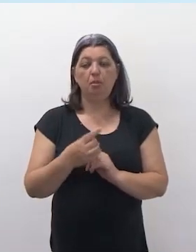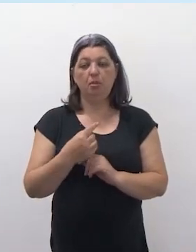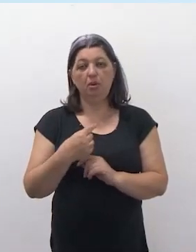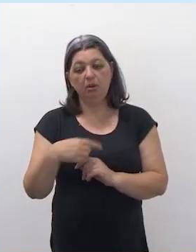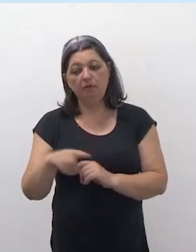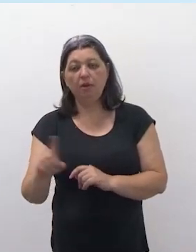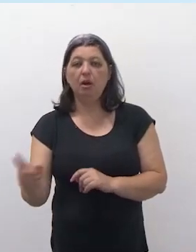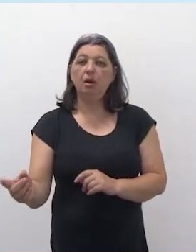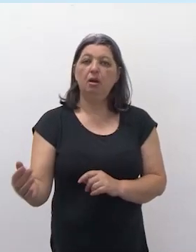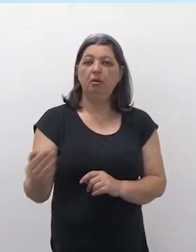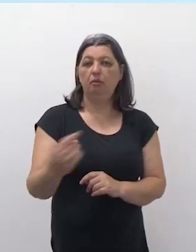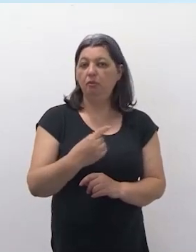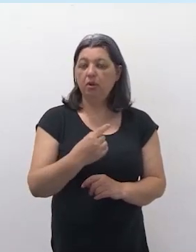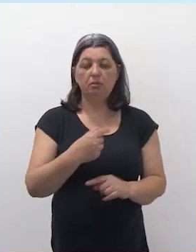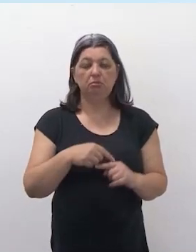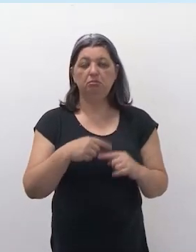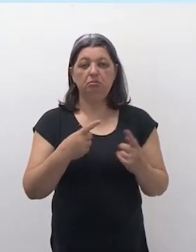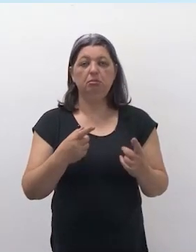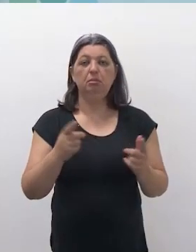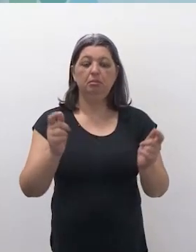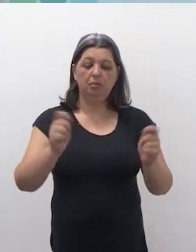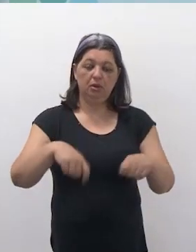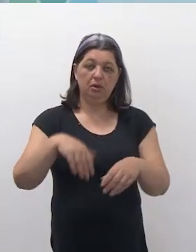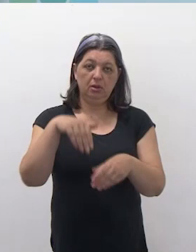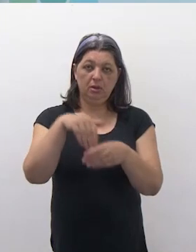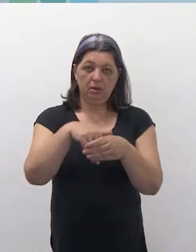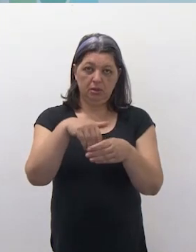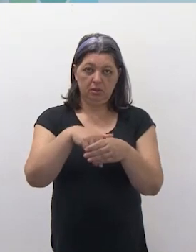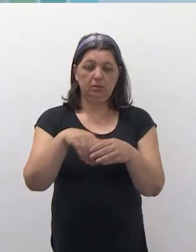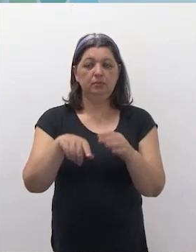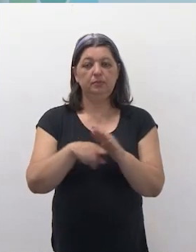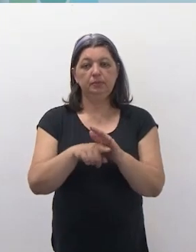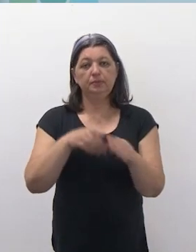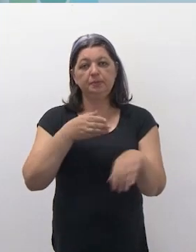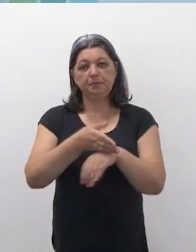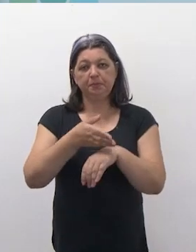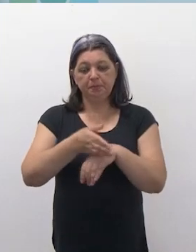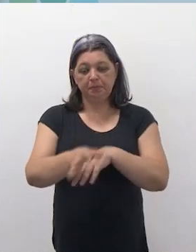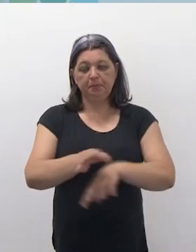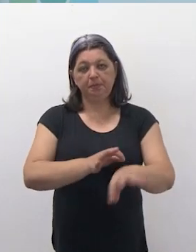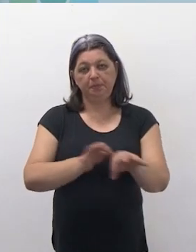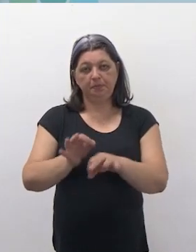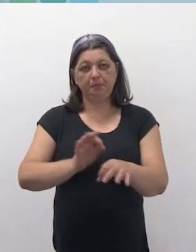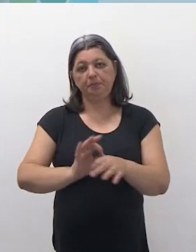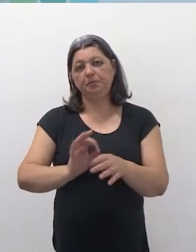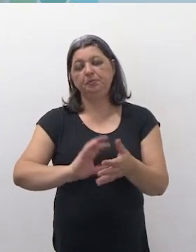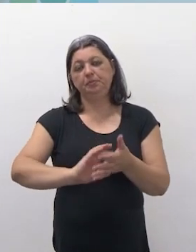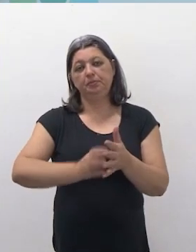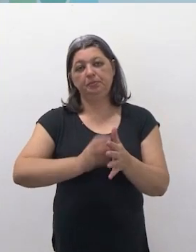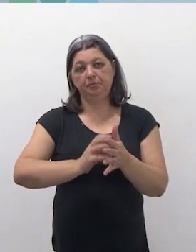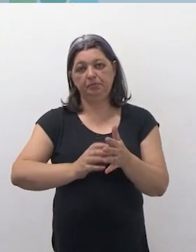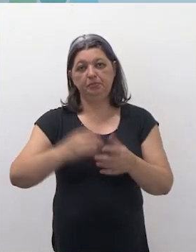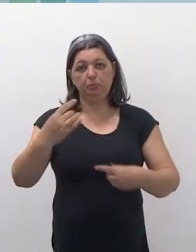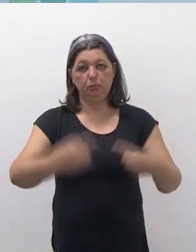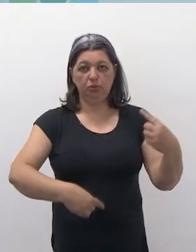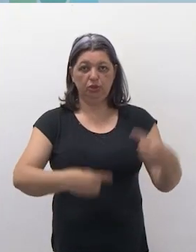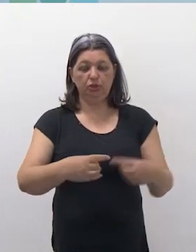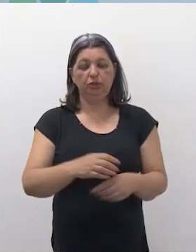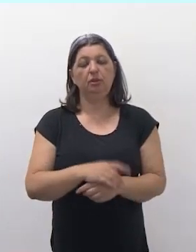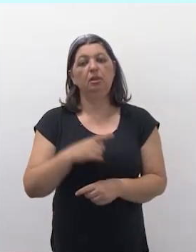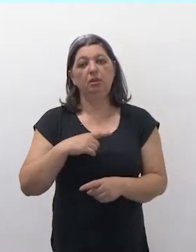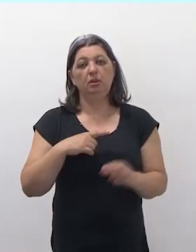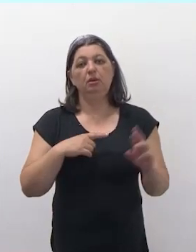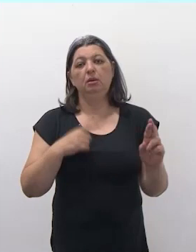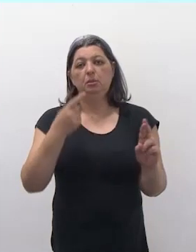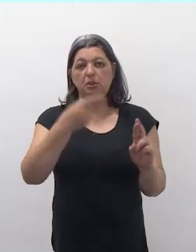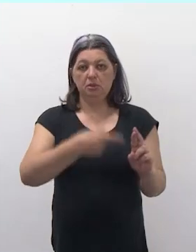é justamente essa capacidade de votar e ser votado, de participar de uma organização política, né, de ter um representante no